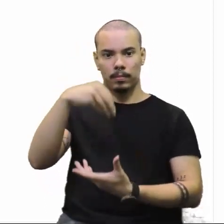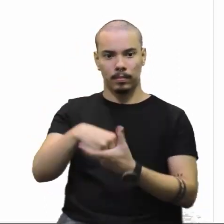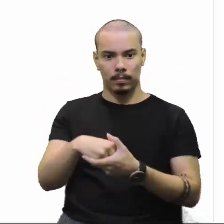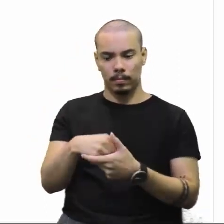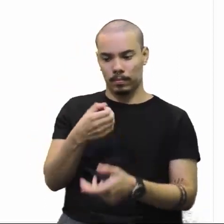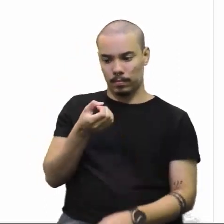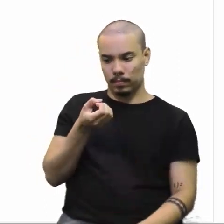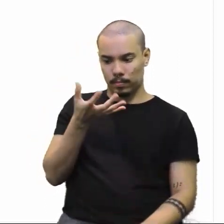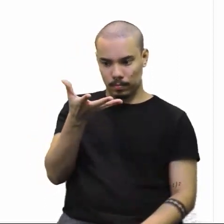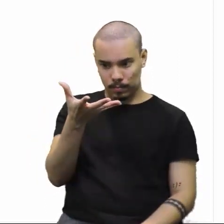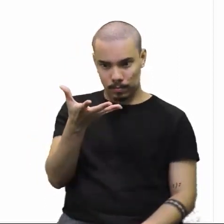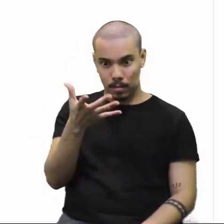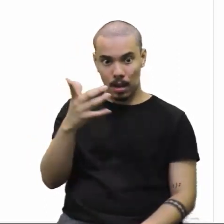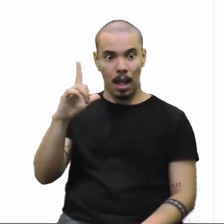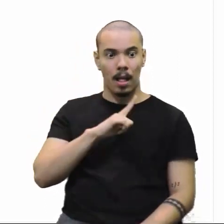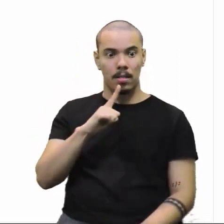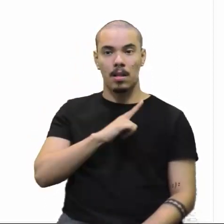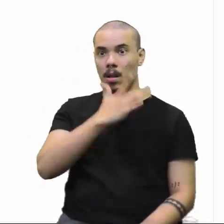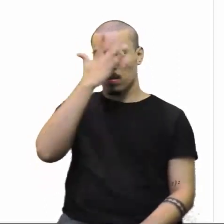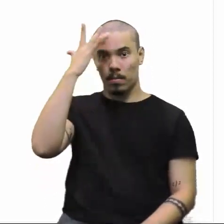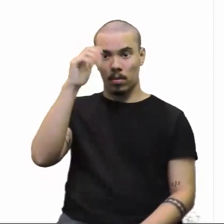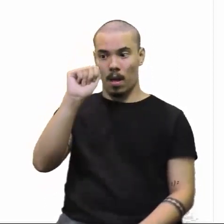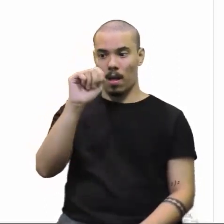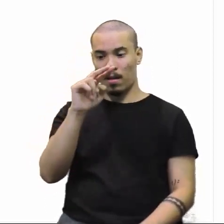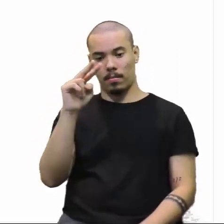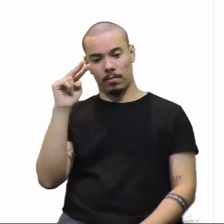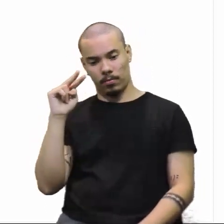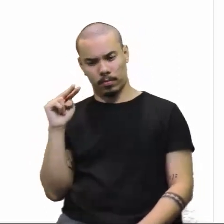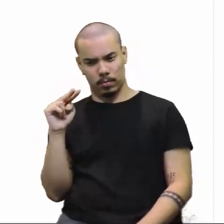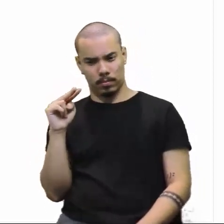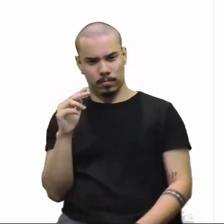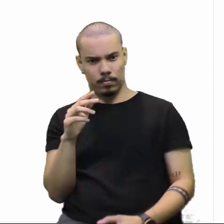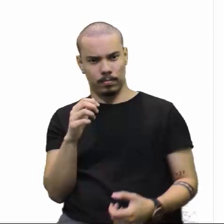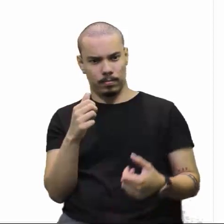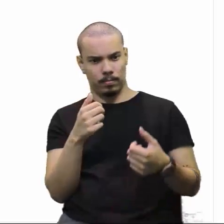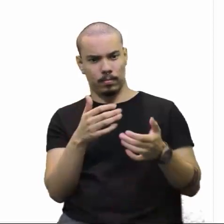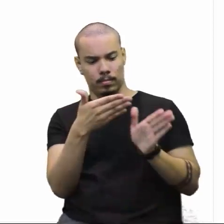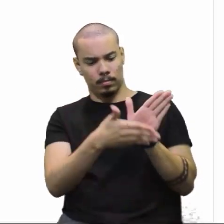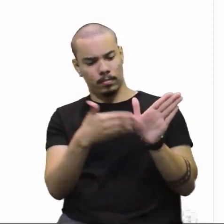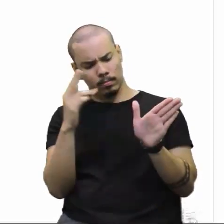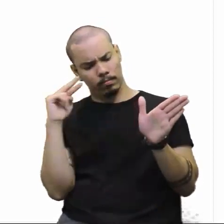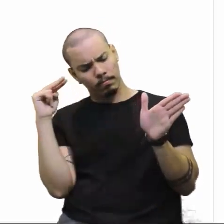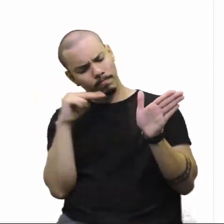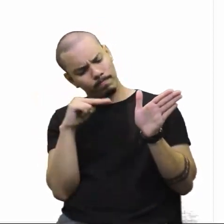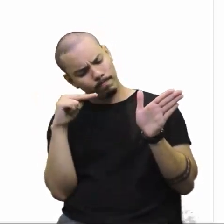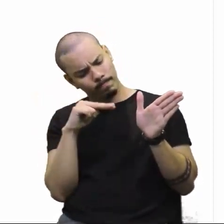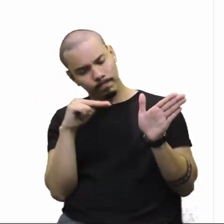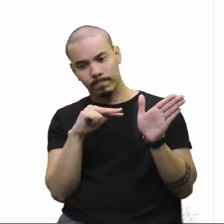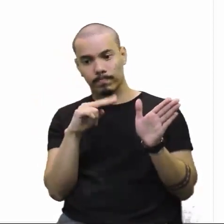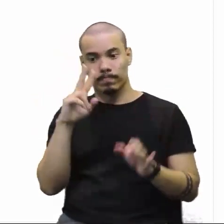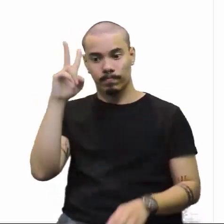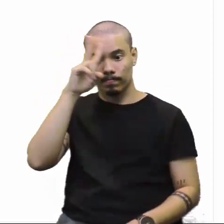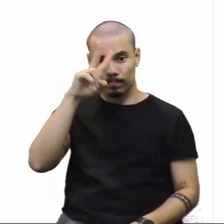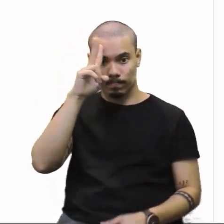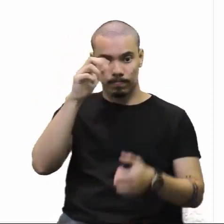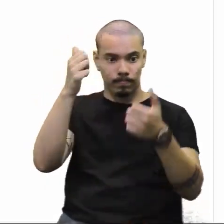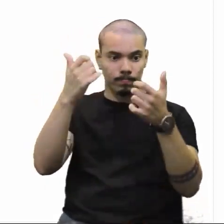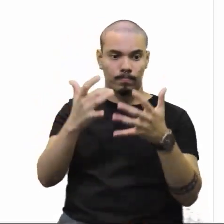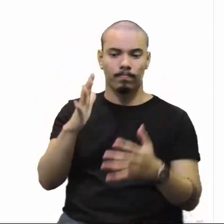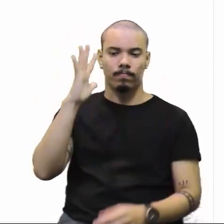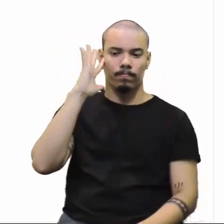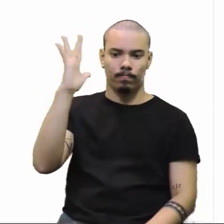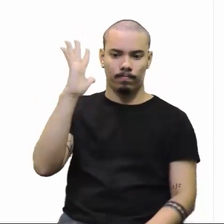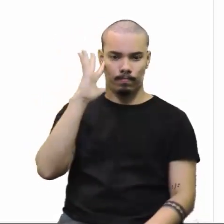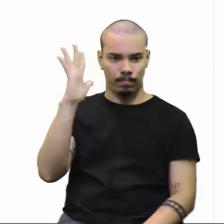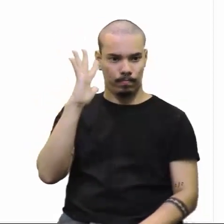veículo por B e observado por A, que está em referencial fora do veículo. A gente viu que, pela teoria